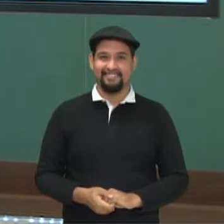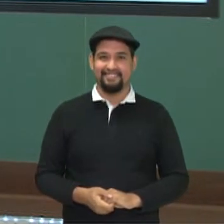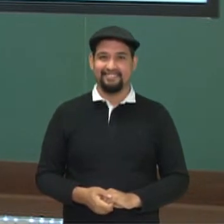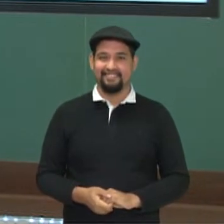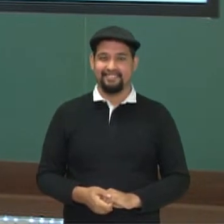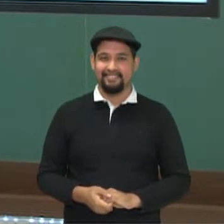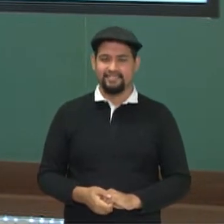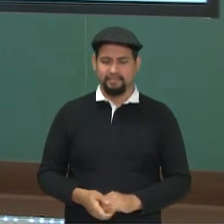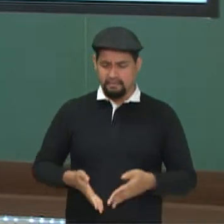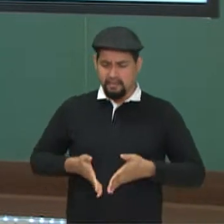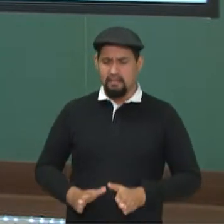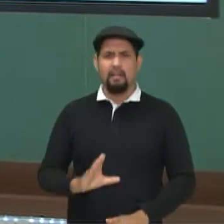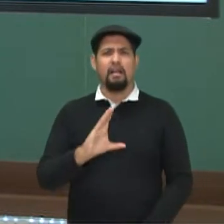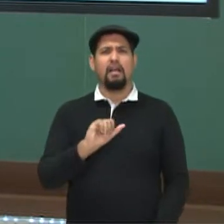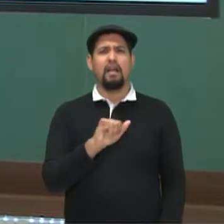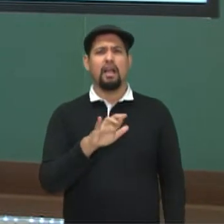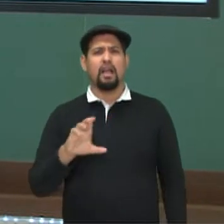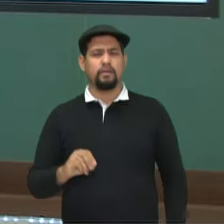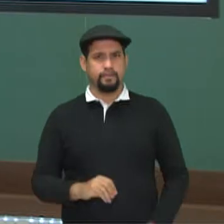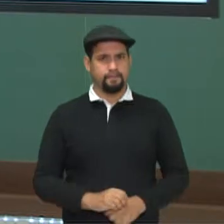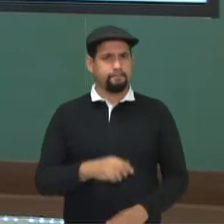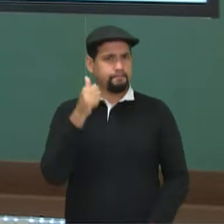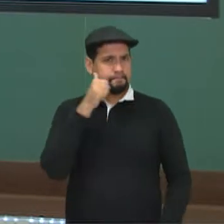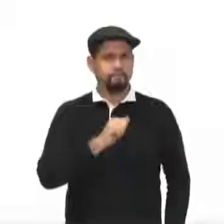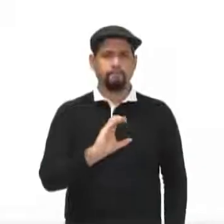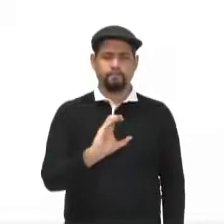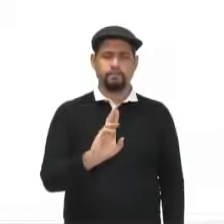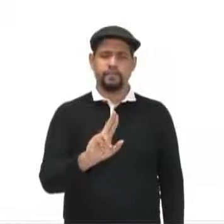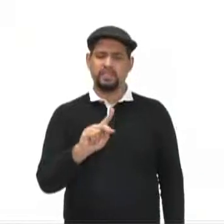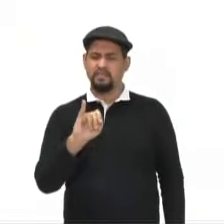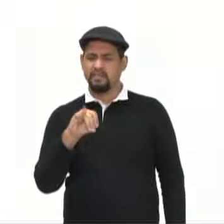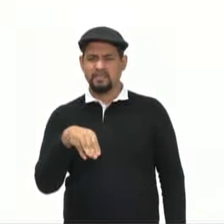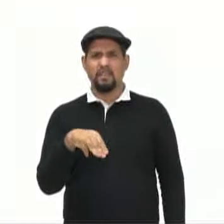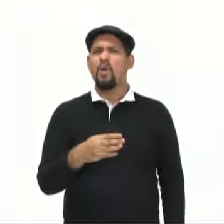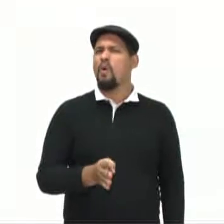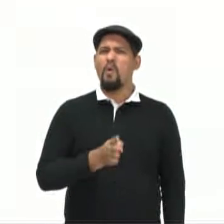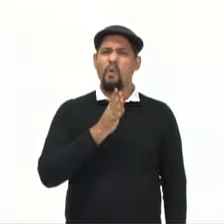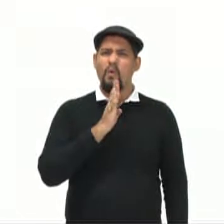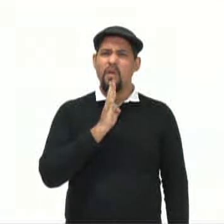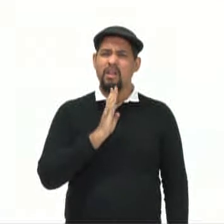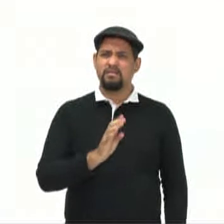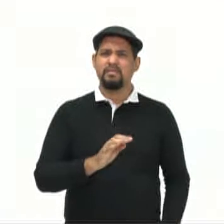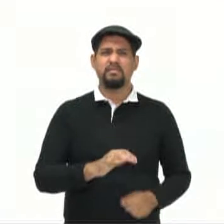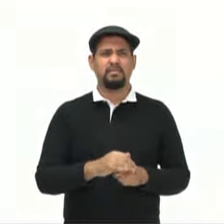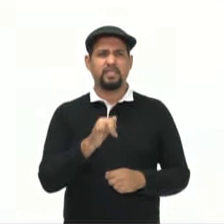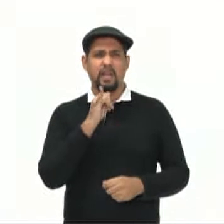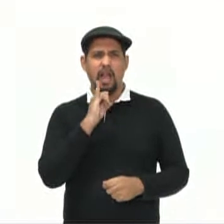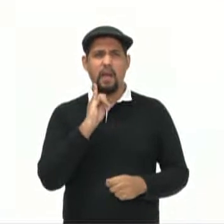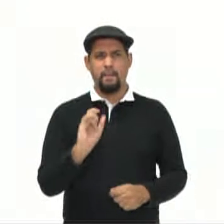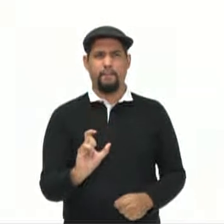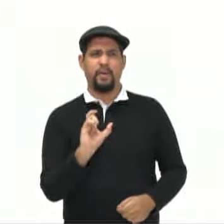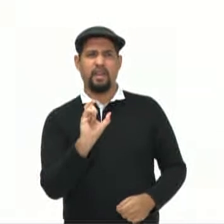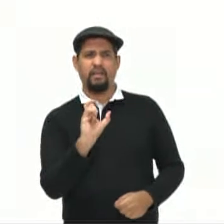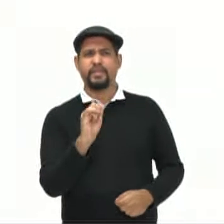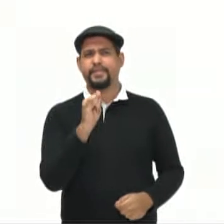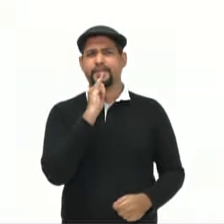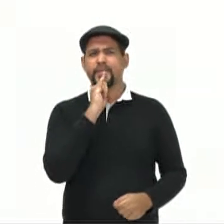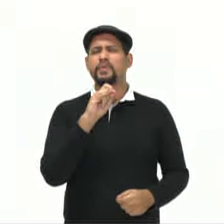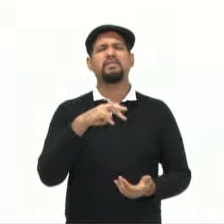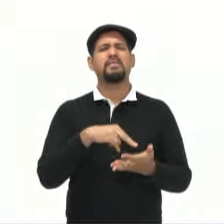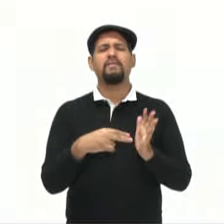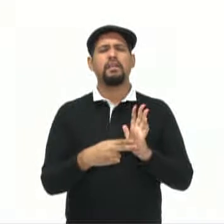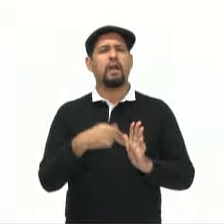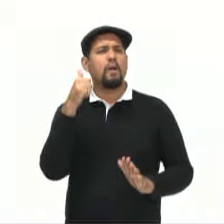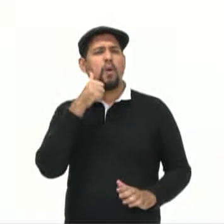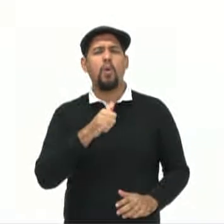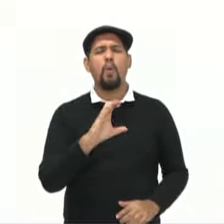Nascer no Cairo, ser fêmea de cupim. Conhece o vocábulo escardinchar? Qual o feminino de